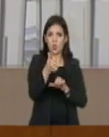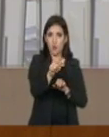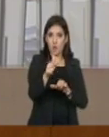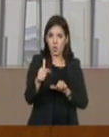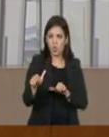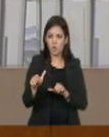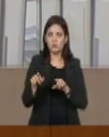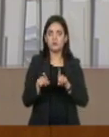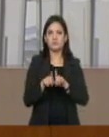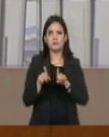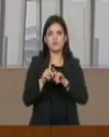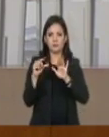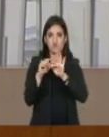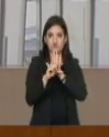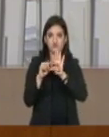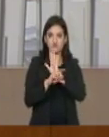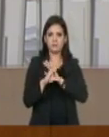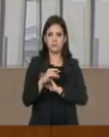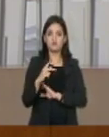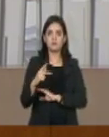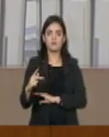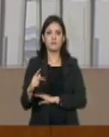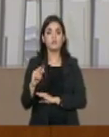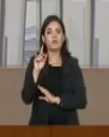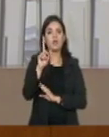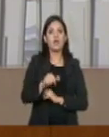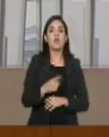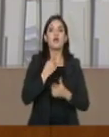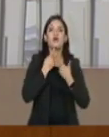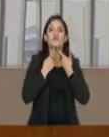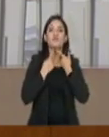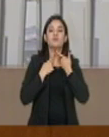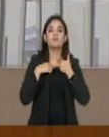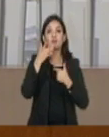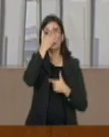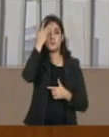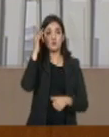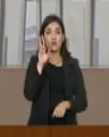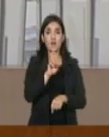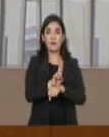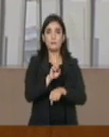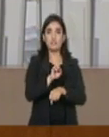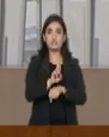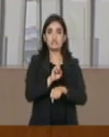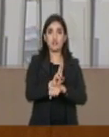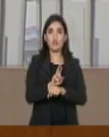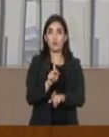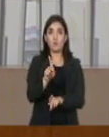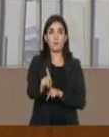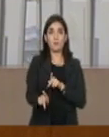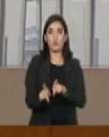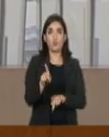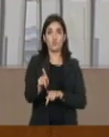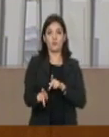CPP, esta foi a vontade dos representantes do povo,